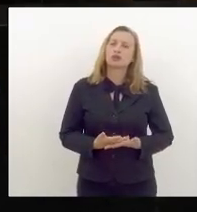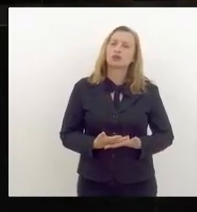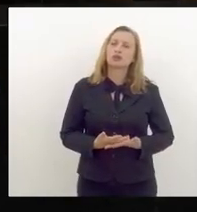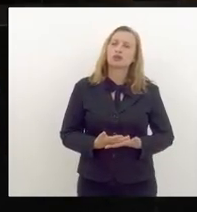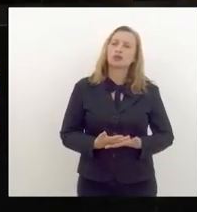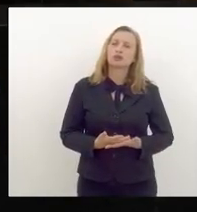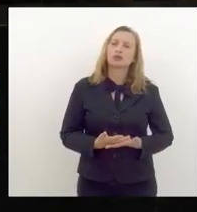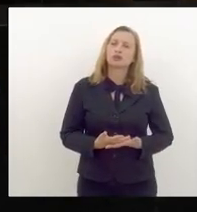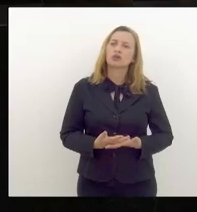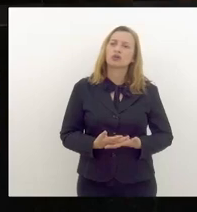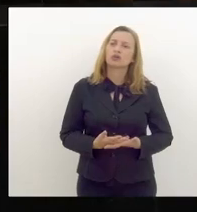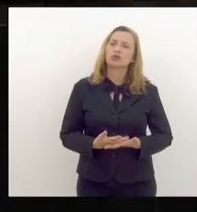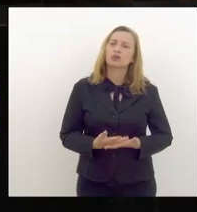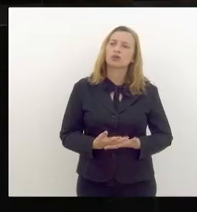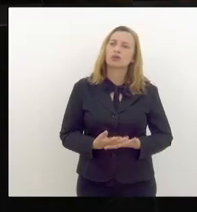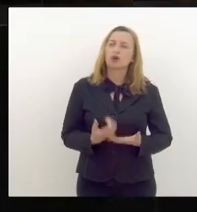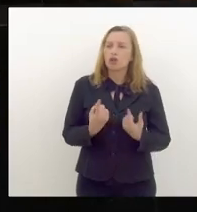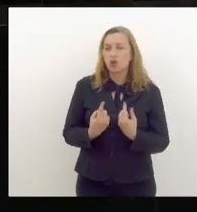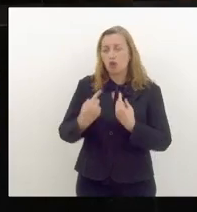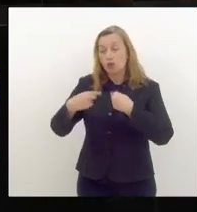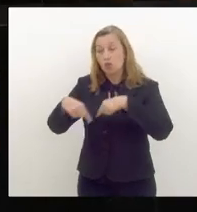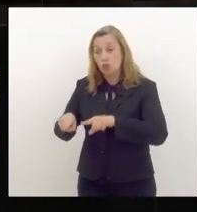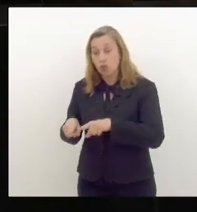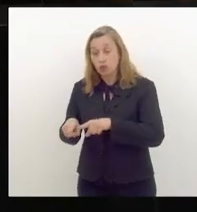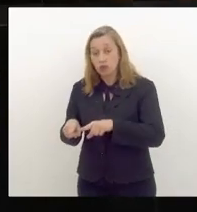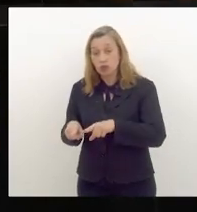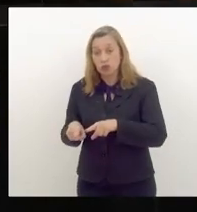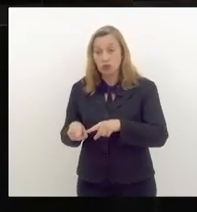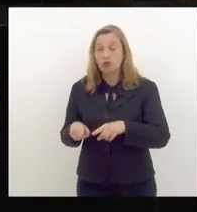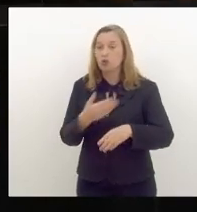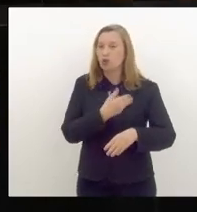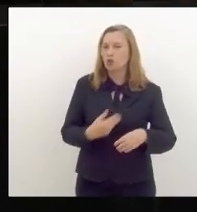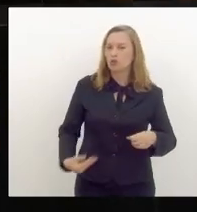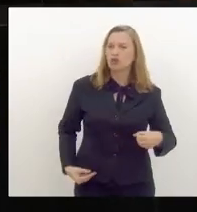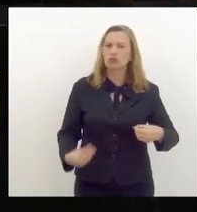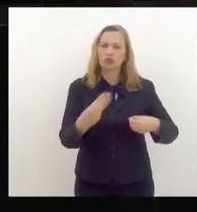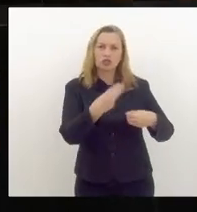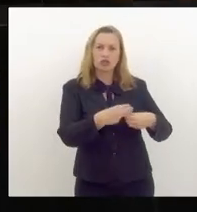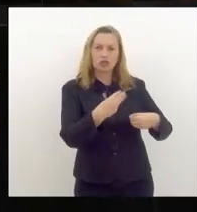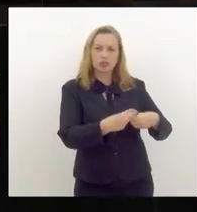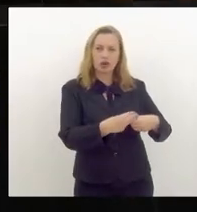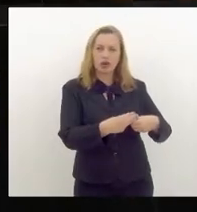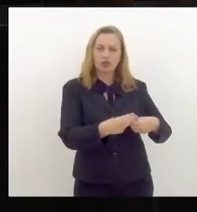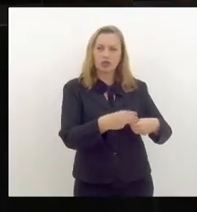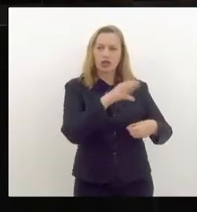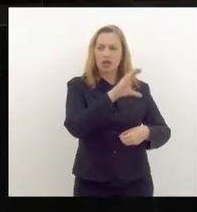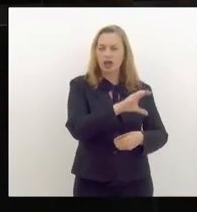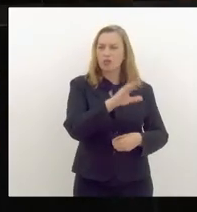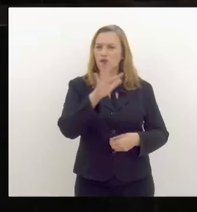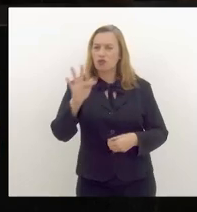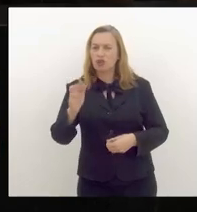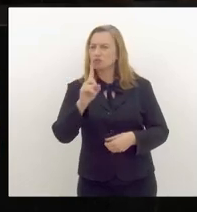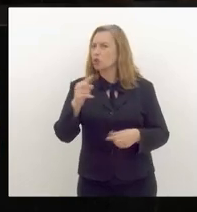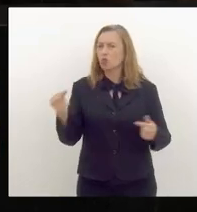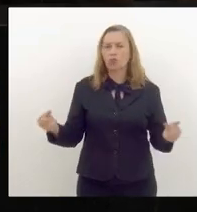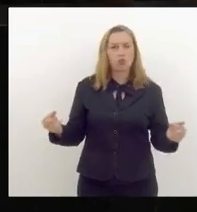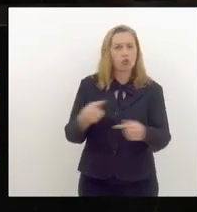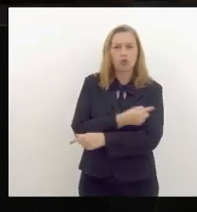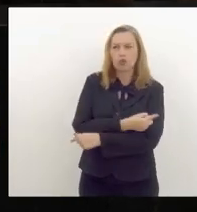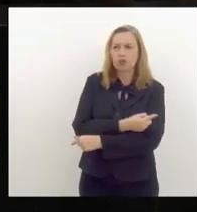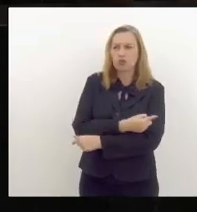fazer uma posição ao governo Municipal de Cabo Frio não concordar com as práticas que me são